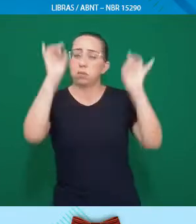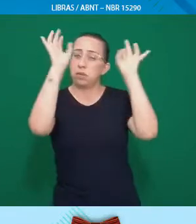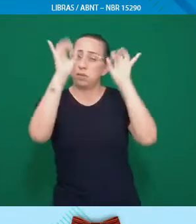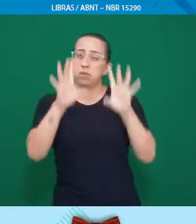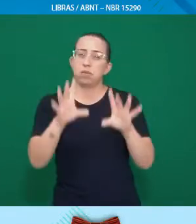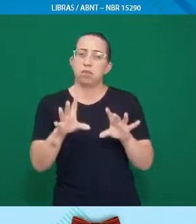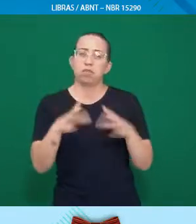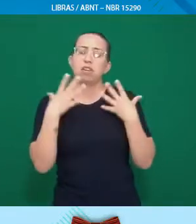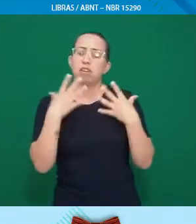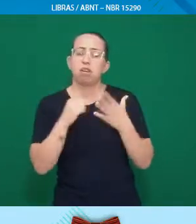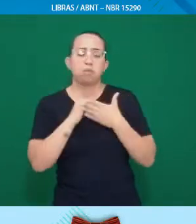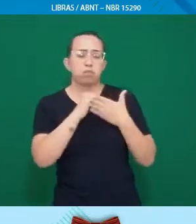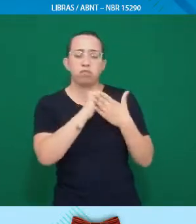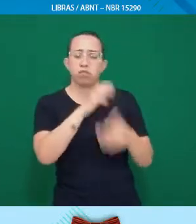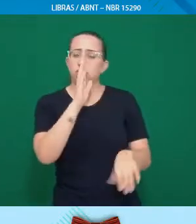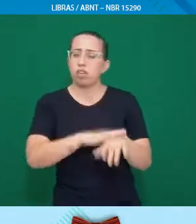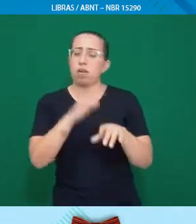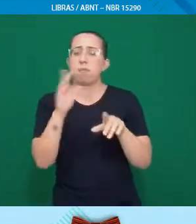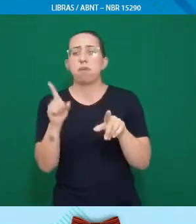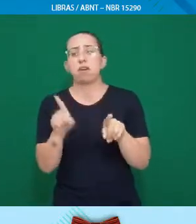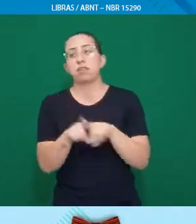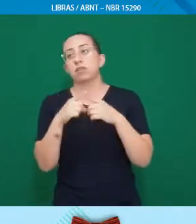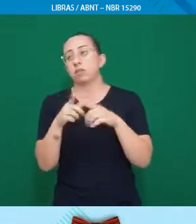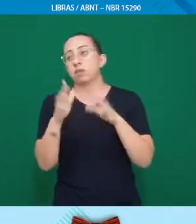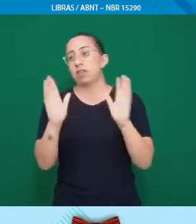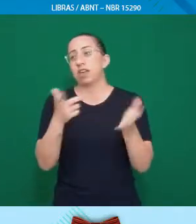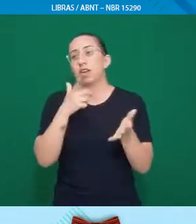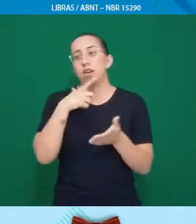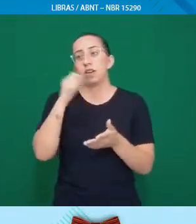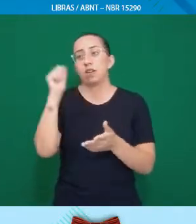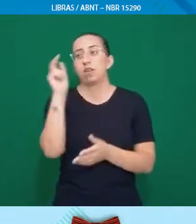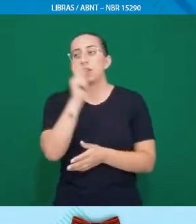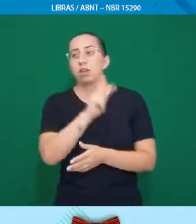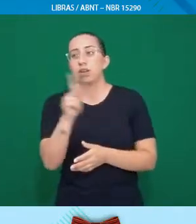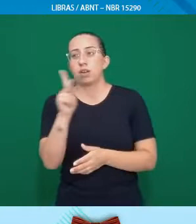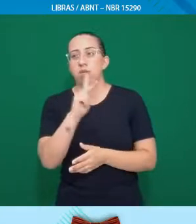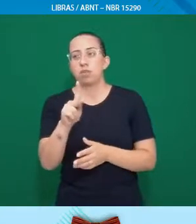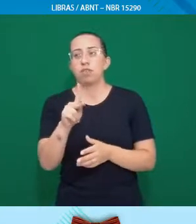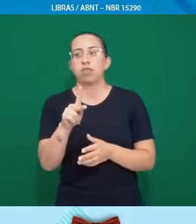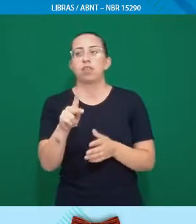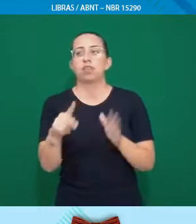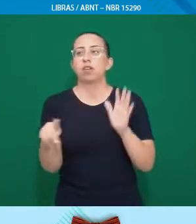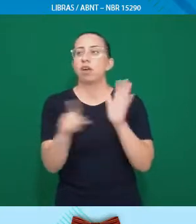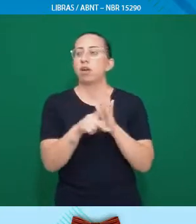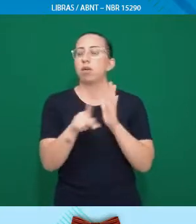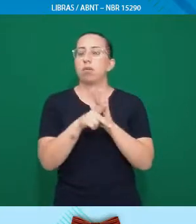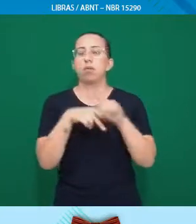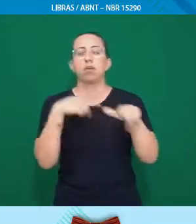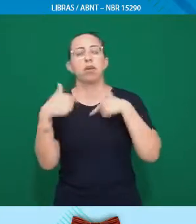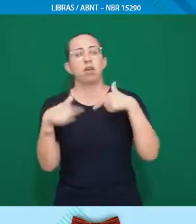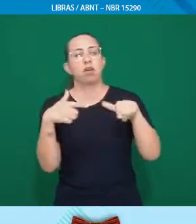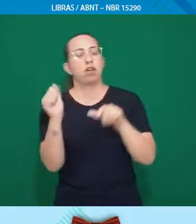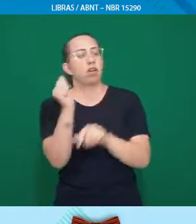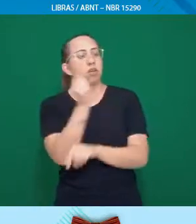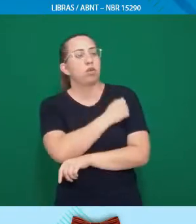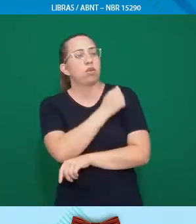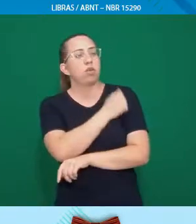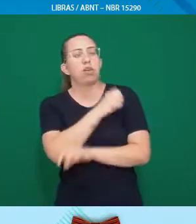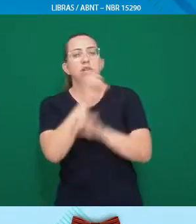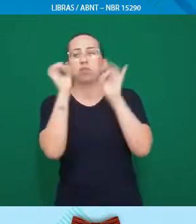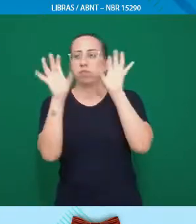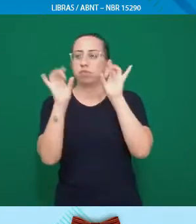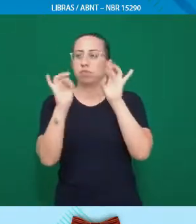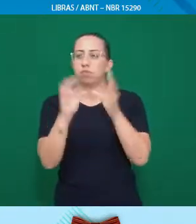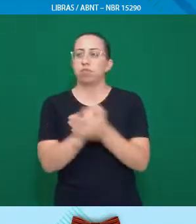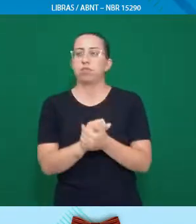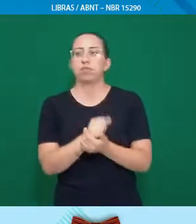realmente não temos condições Mas neste ano conseguimos então uma professora habilitada para trabalhar com alunos especiais e